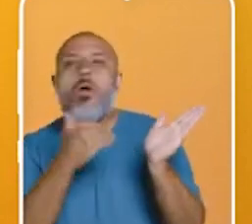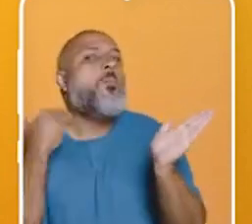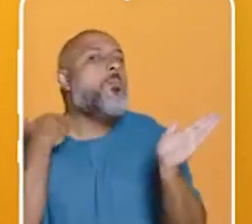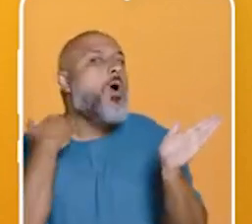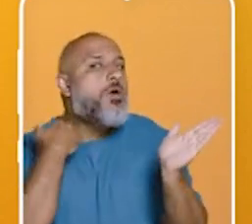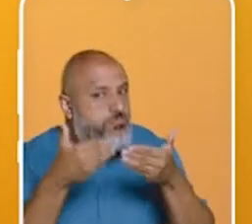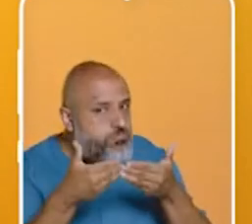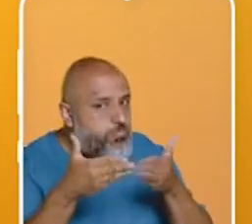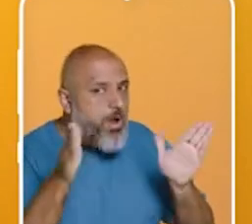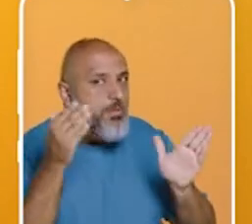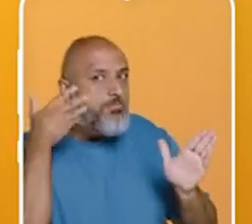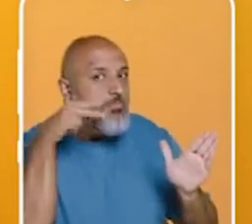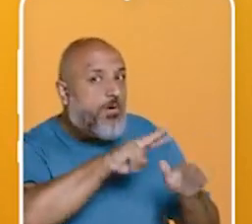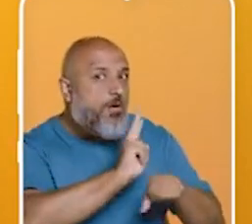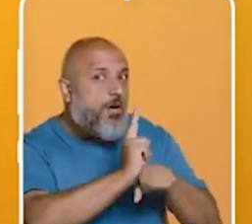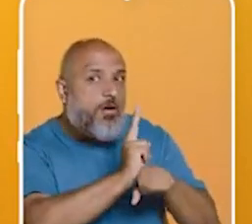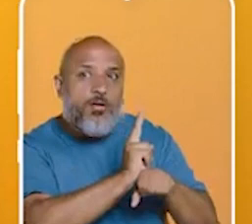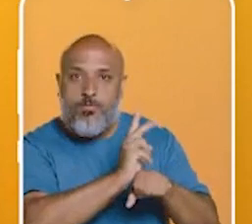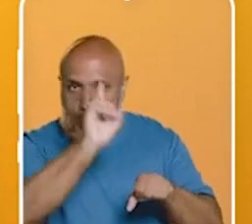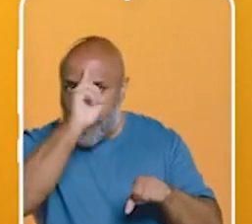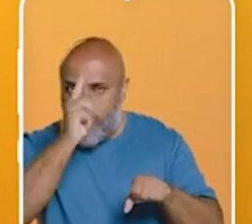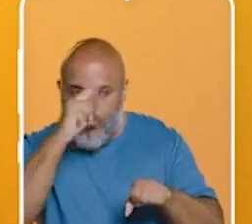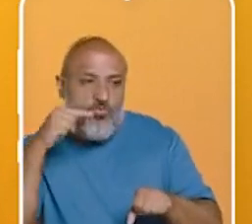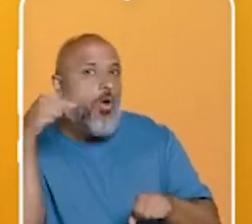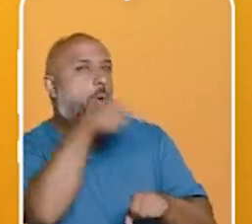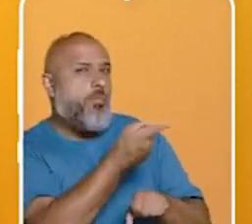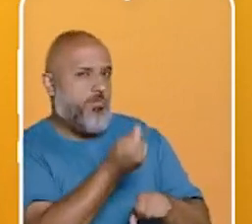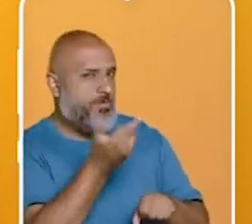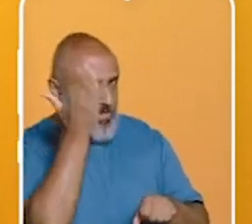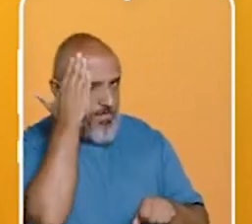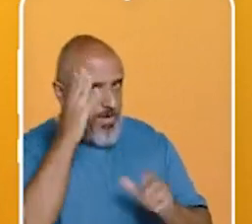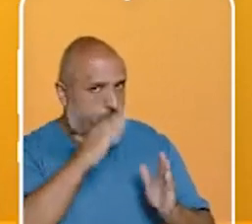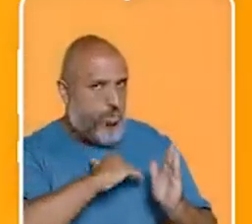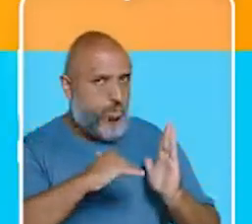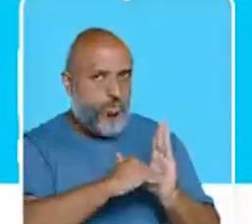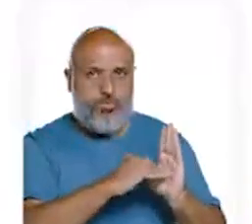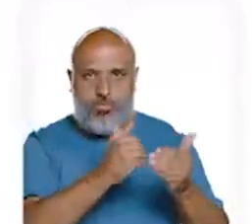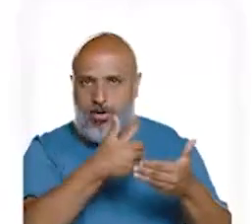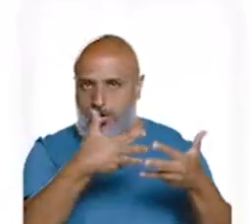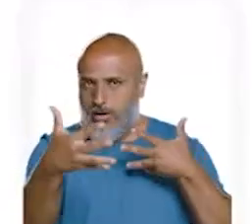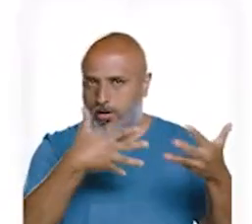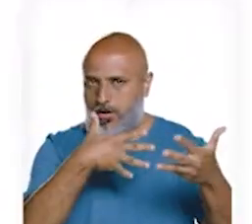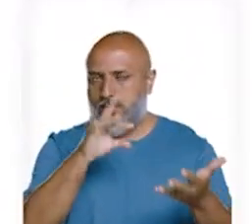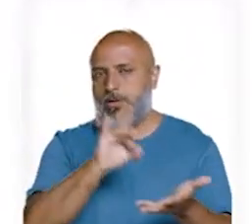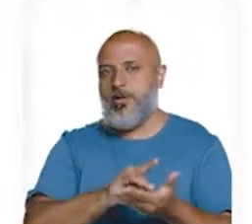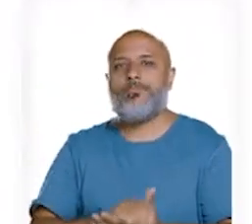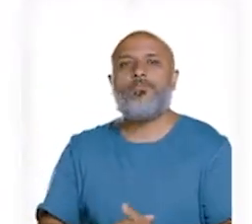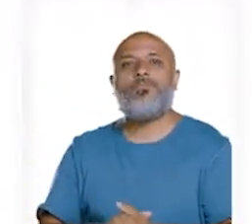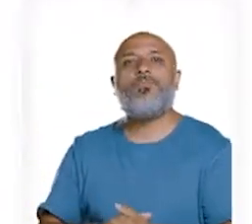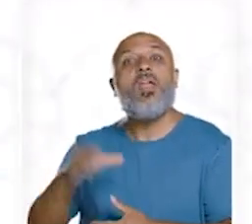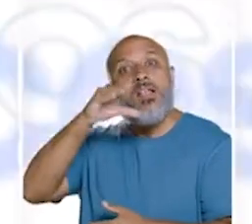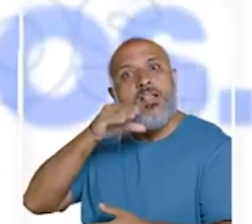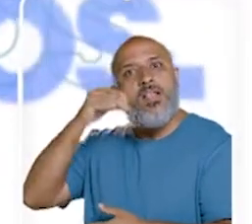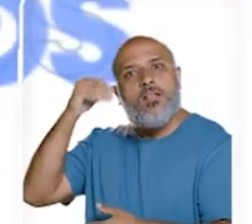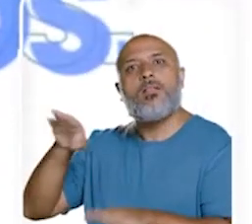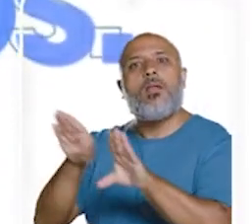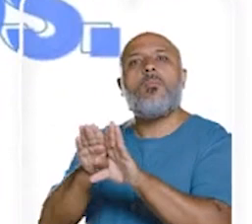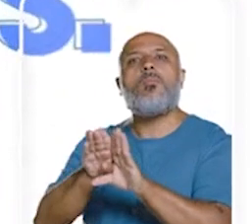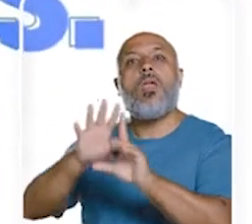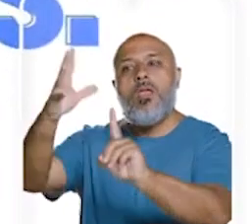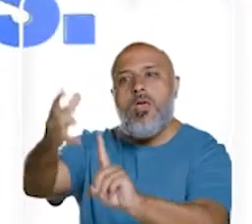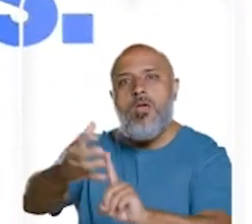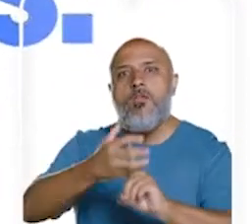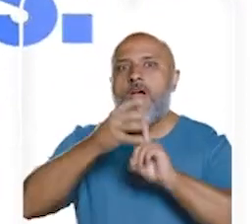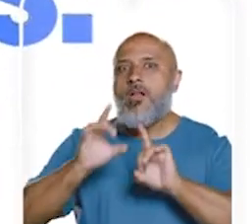sigilo bancário e fiscal para que ninguém tenha dúvida sobre a origem dos seus recursos. Ciro também vai limitar o